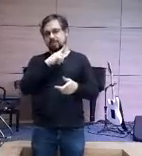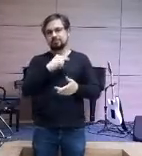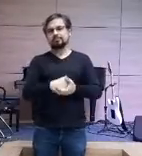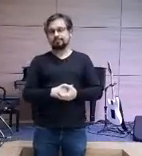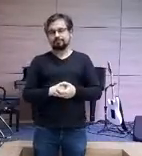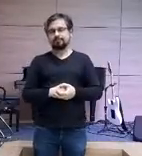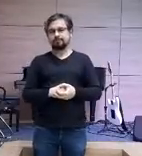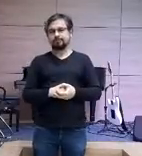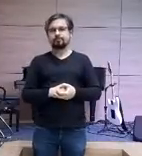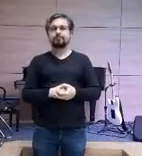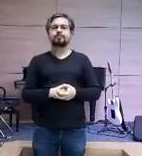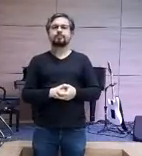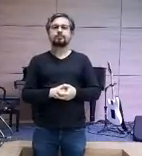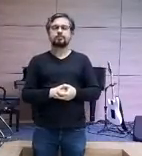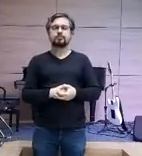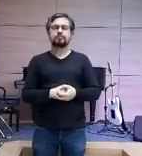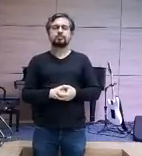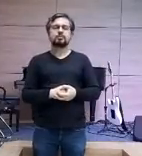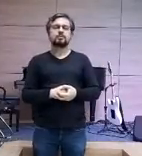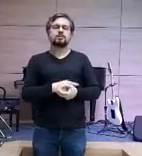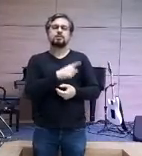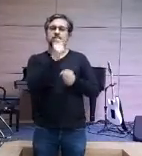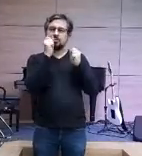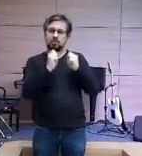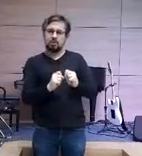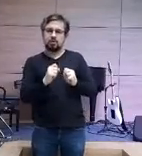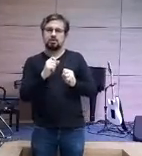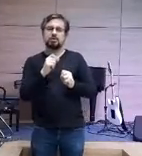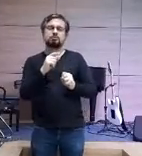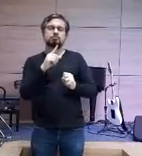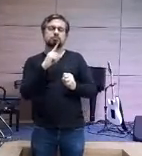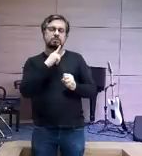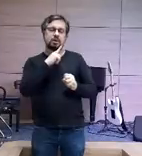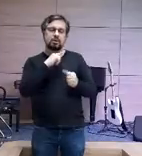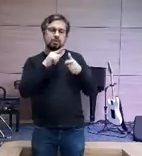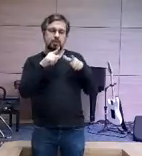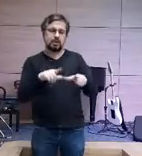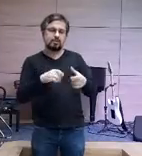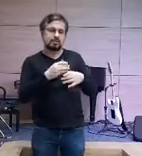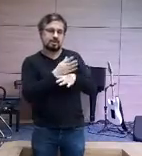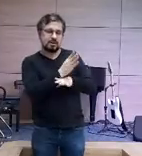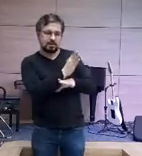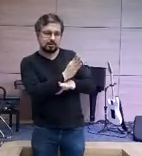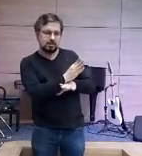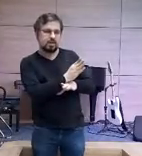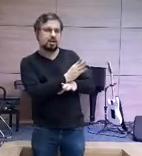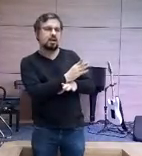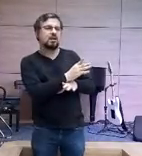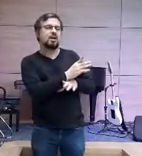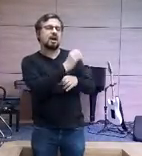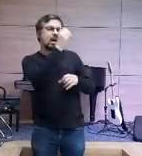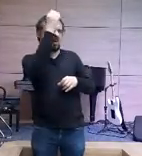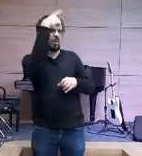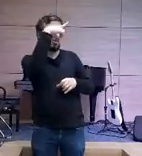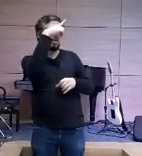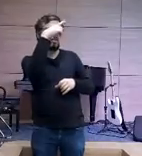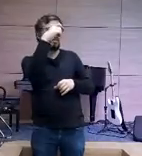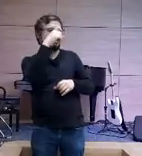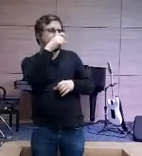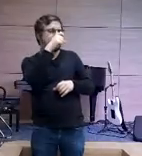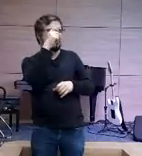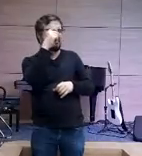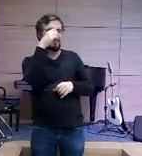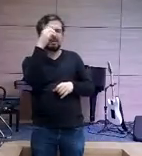diferença você pode talvez na sua casa e Tem lugares que você entra e você observa aqui a luz é muito fraca Mal